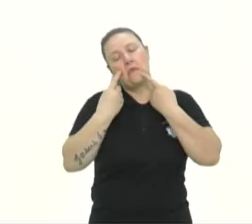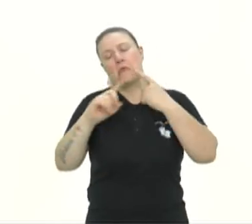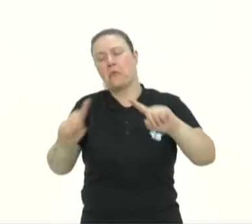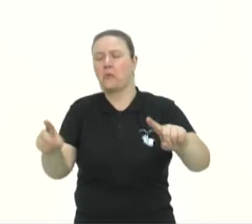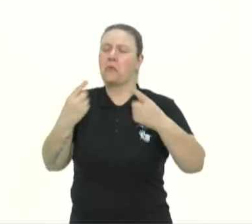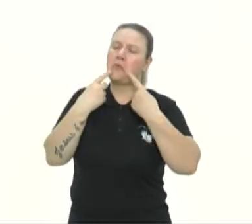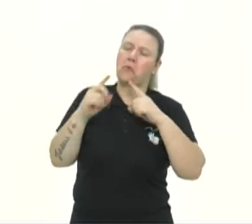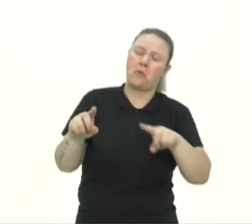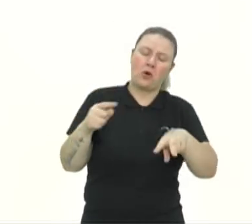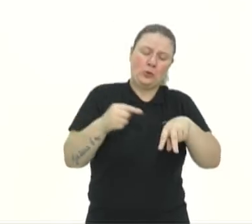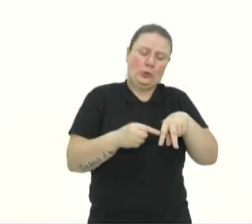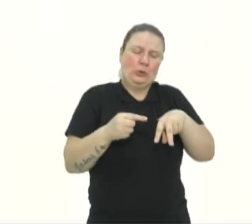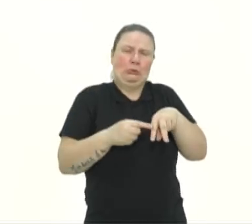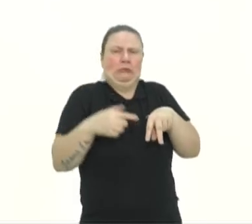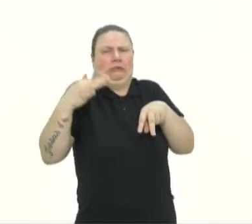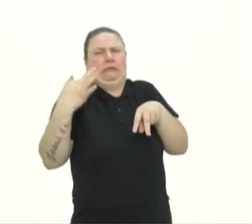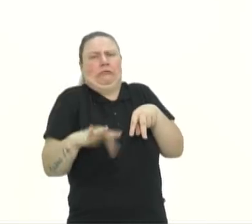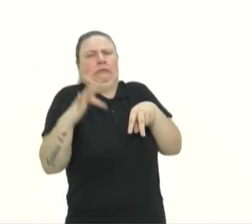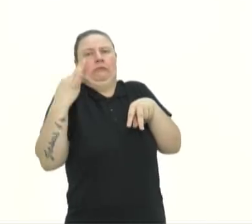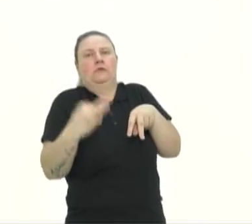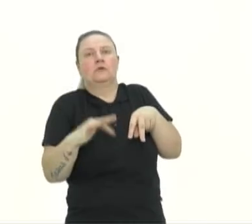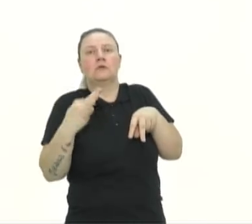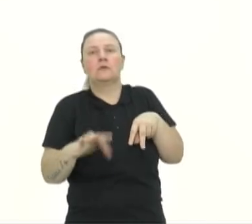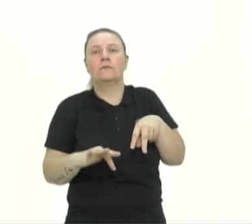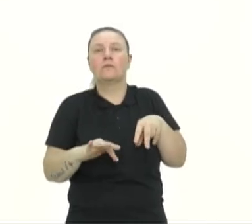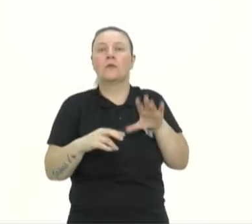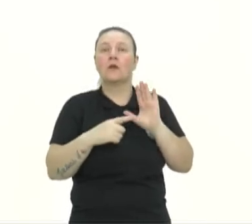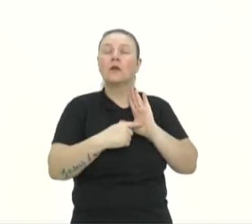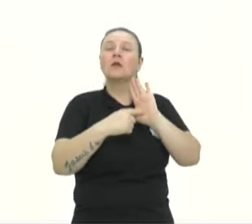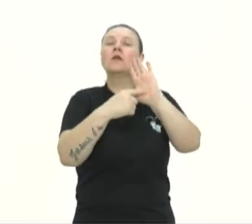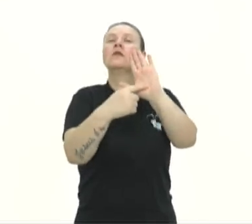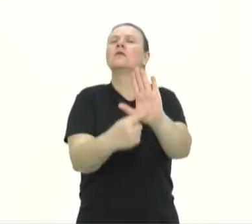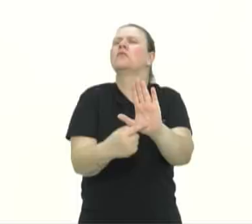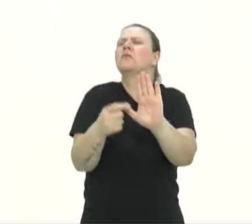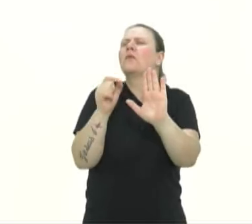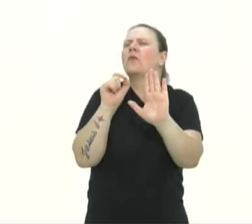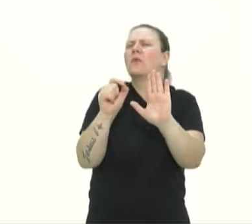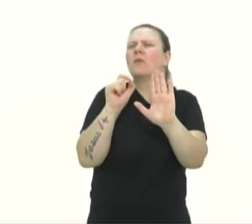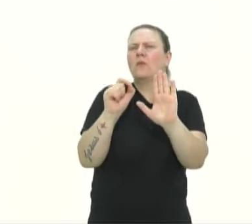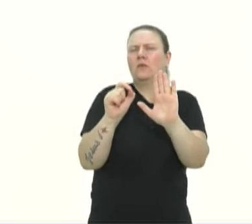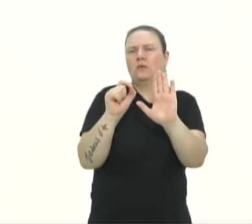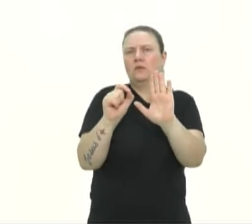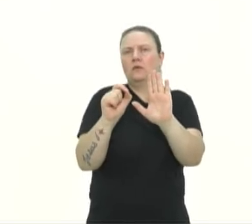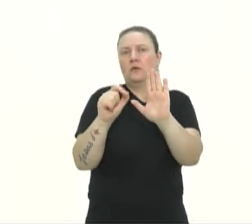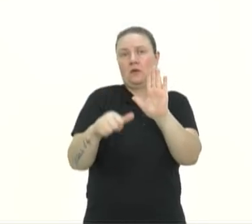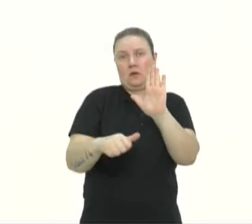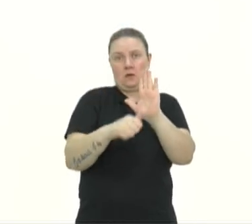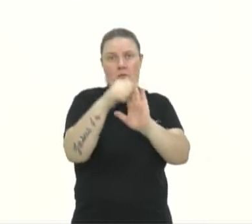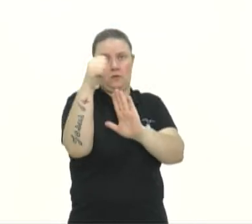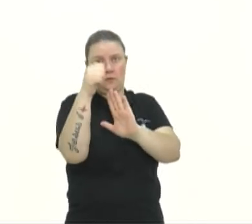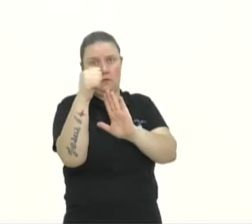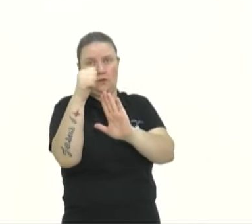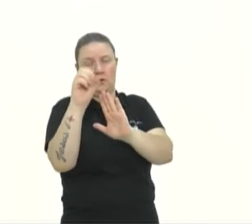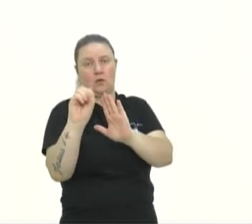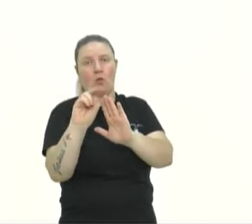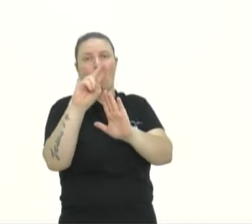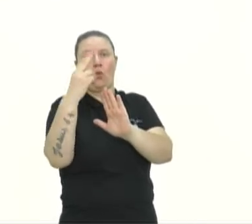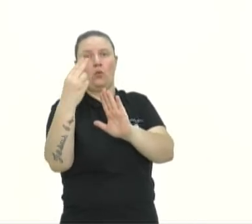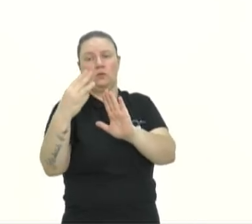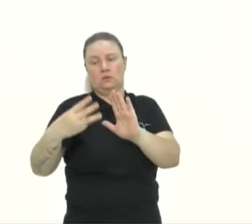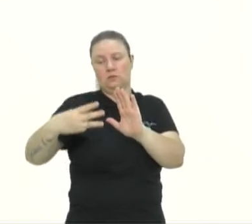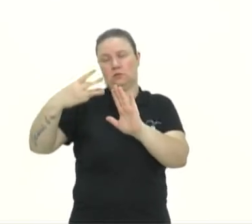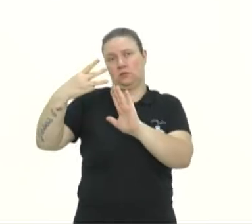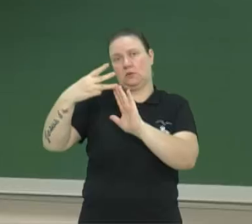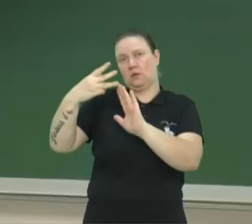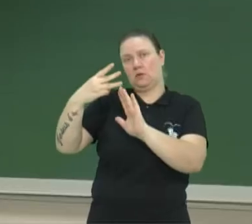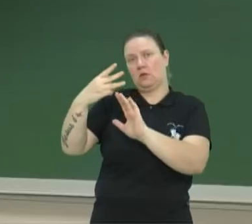perna. Este trecho ele sugere que o texto inicia com narração em primeira ou terceira pessoa. O que